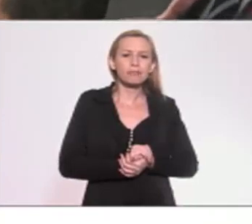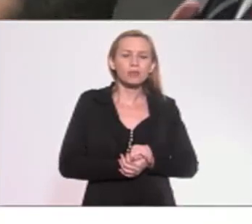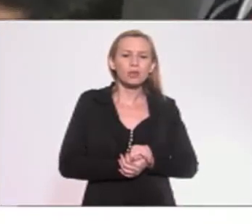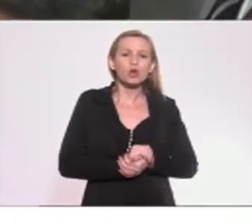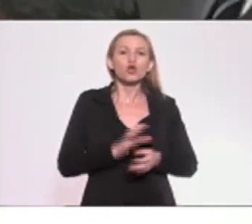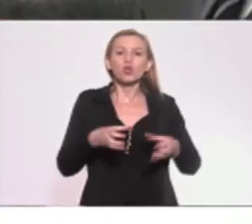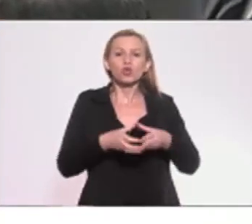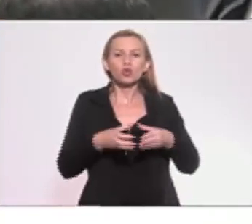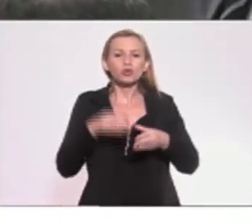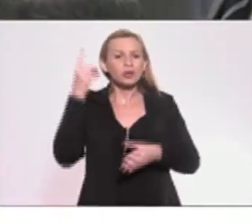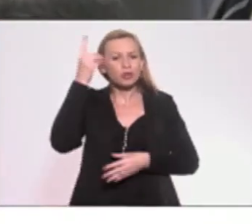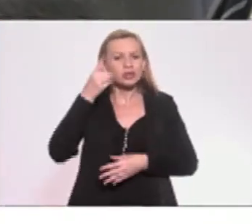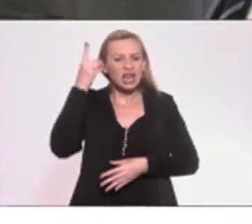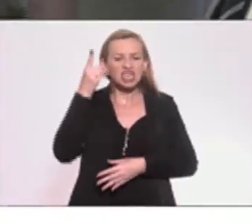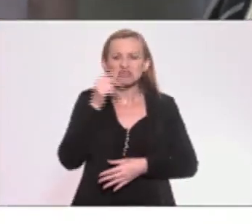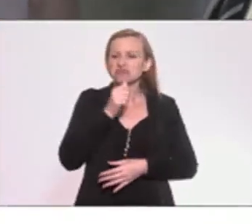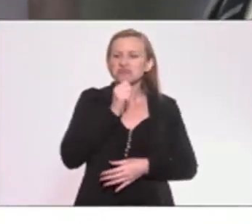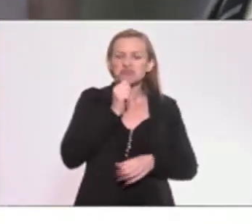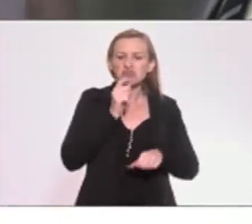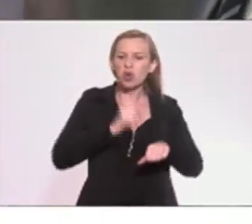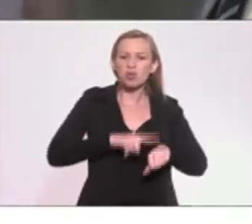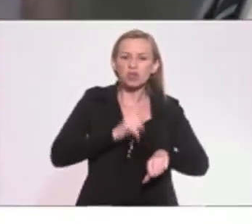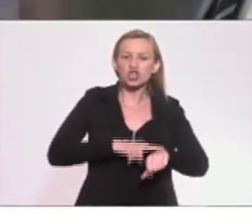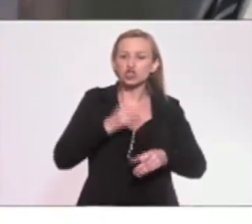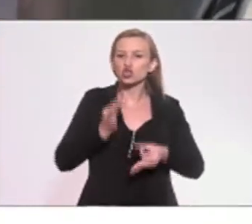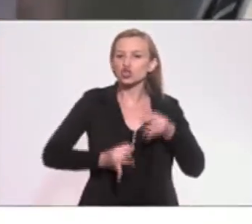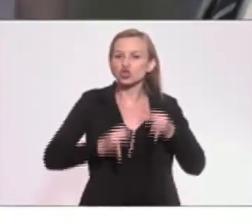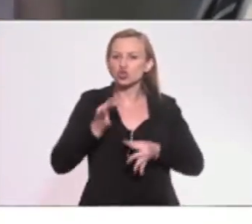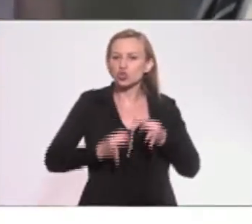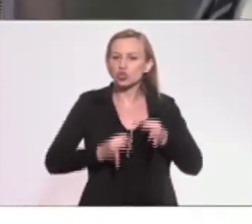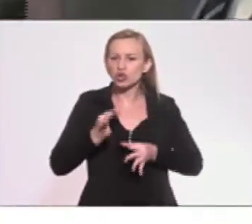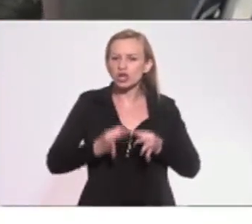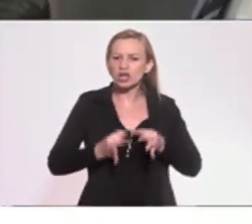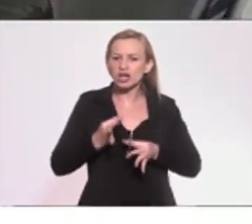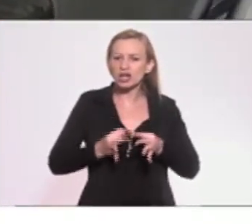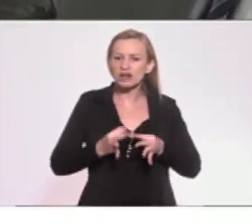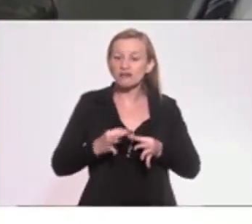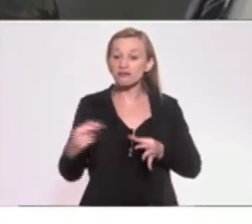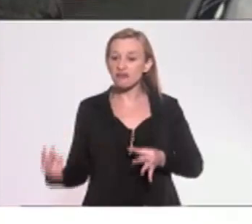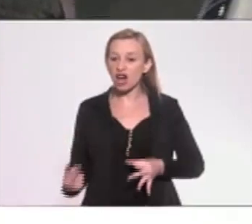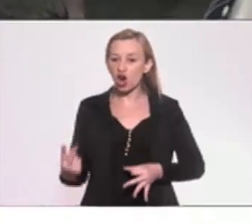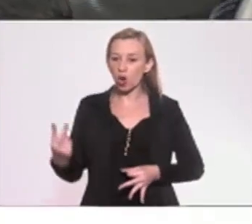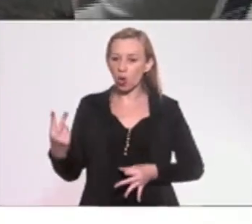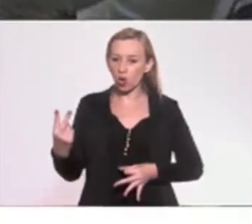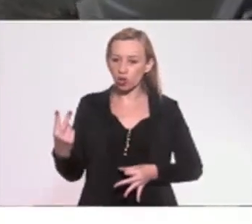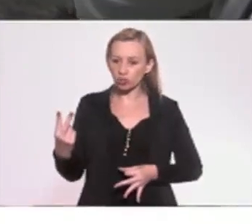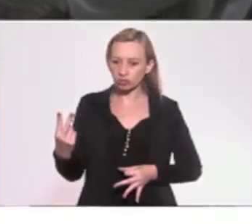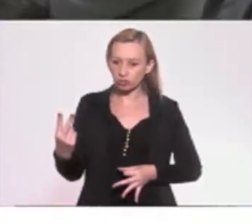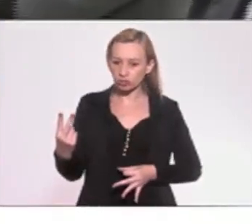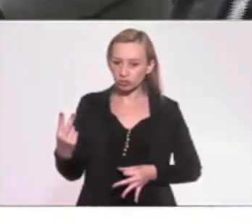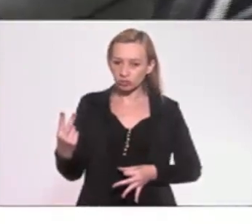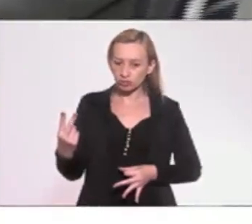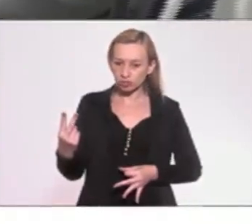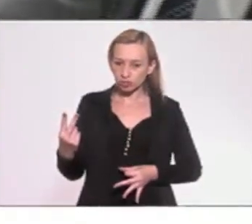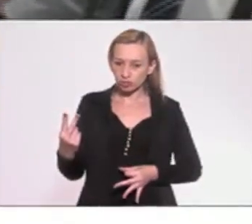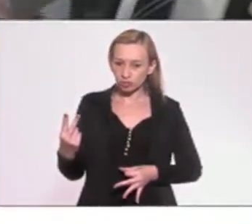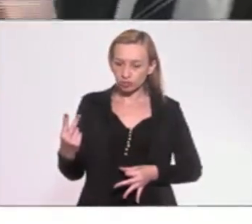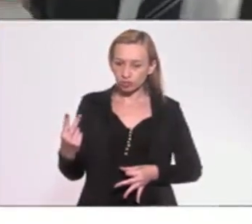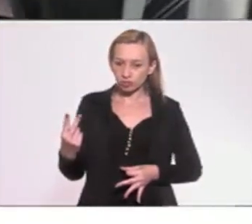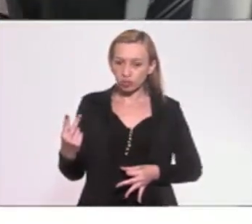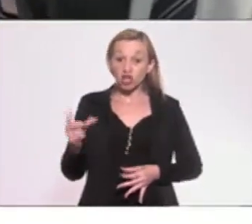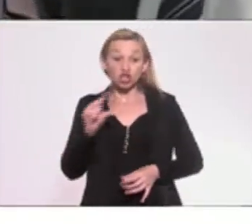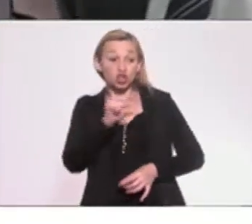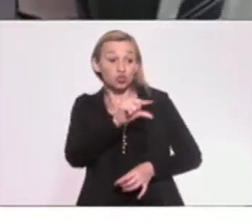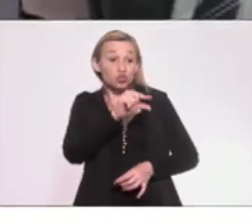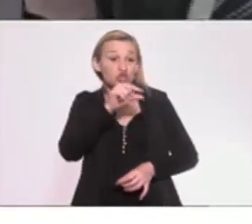nenhum momento, ele julga mérito. Ele julga mérito de uma